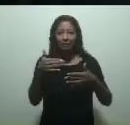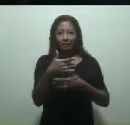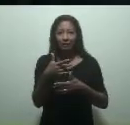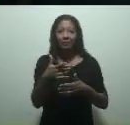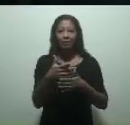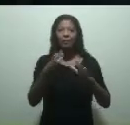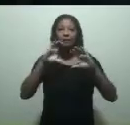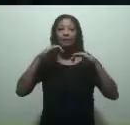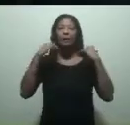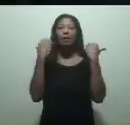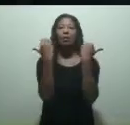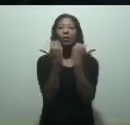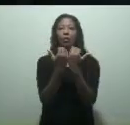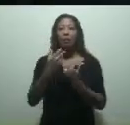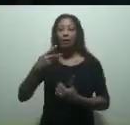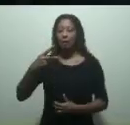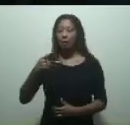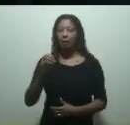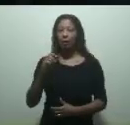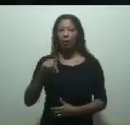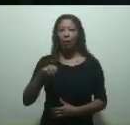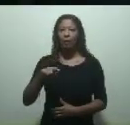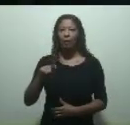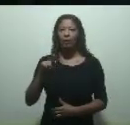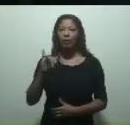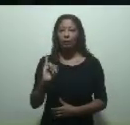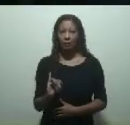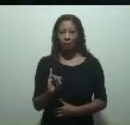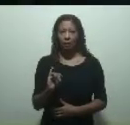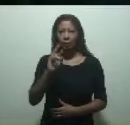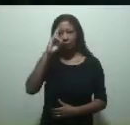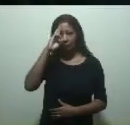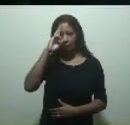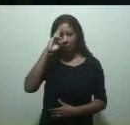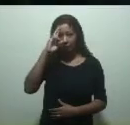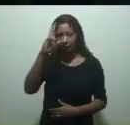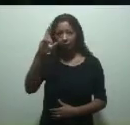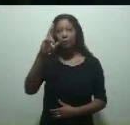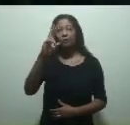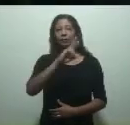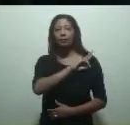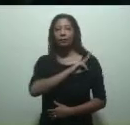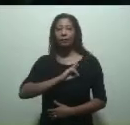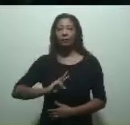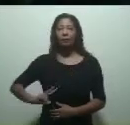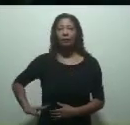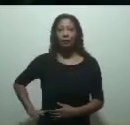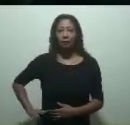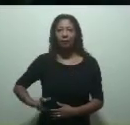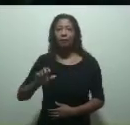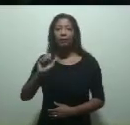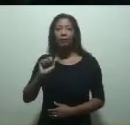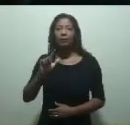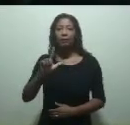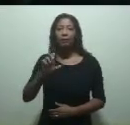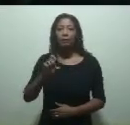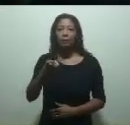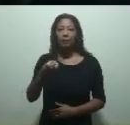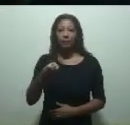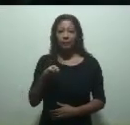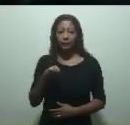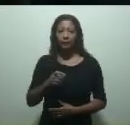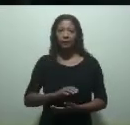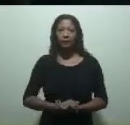de Parnamirim, e da outras providências. Autor, Poder Legislativo Municipal, vereador Alexandro da